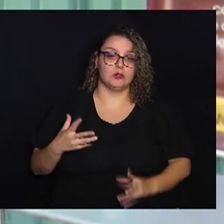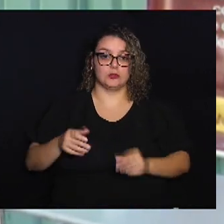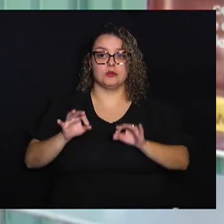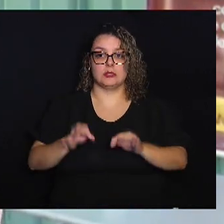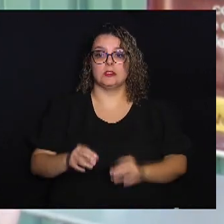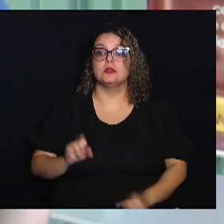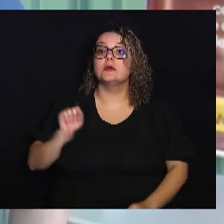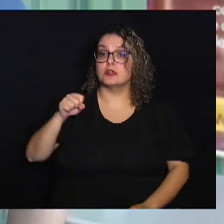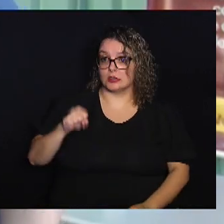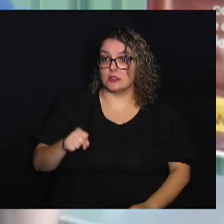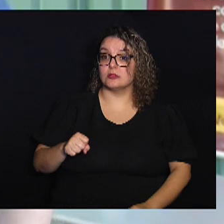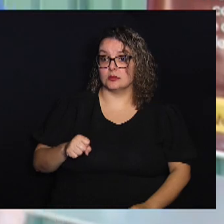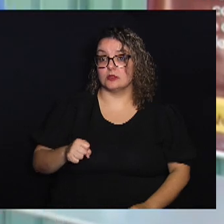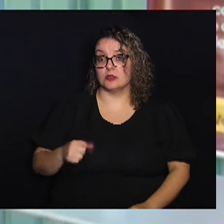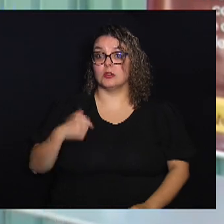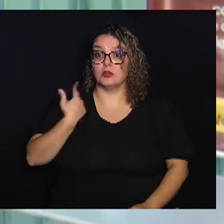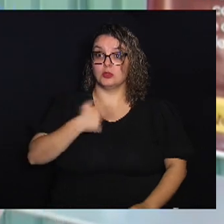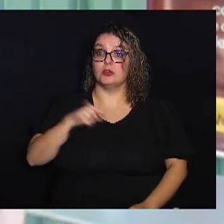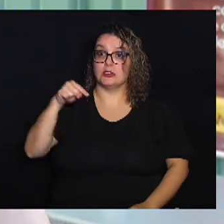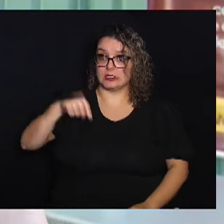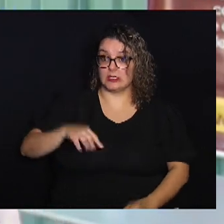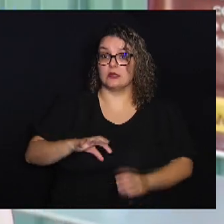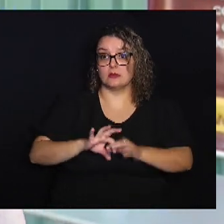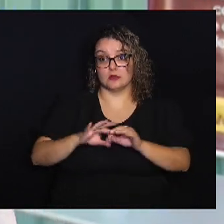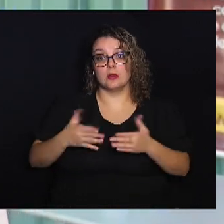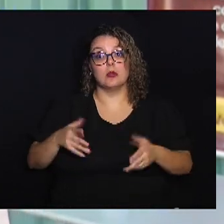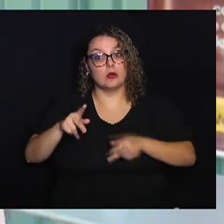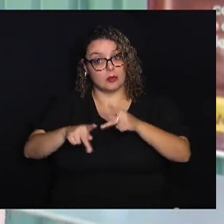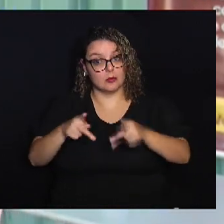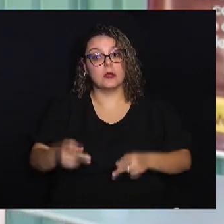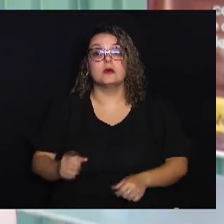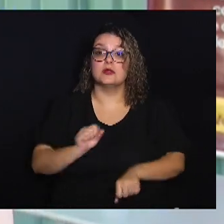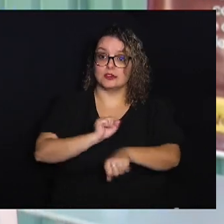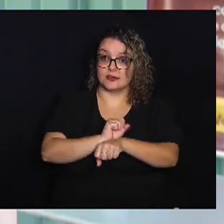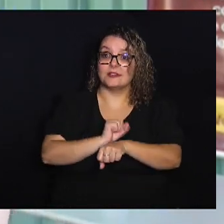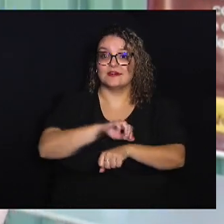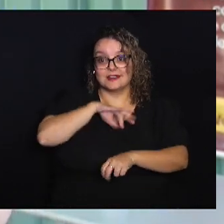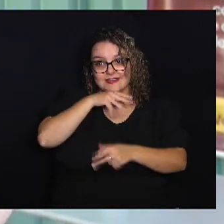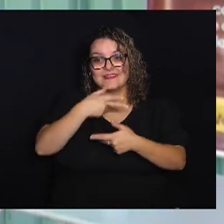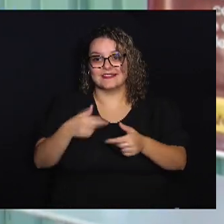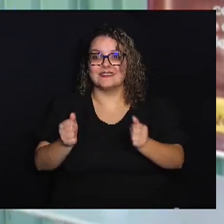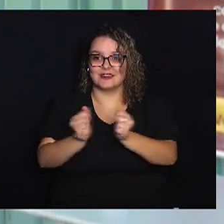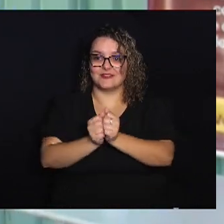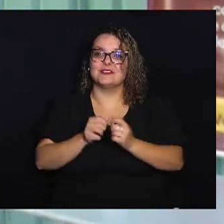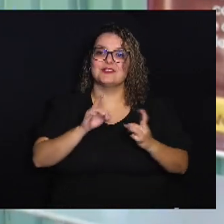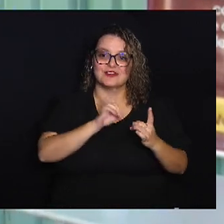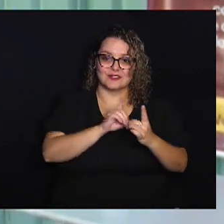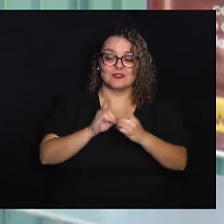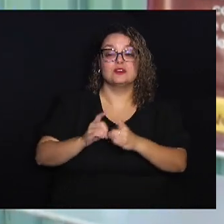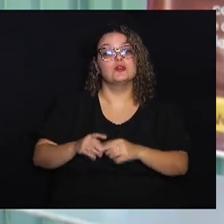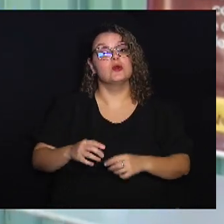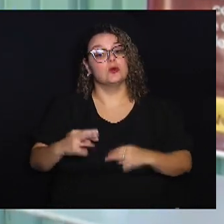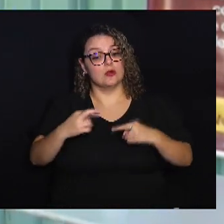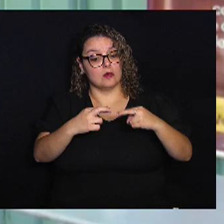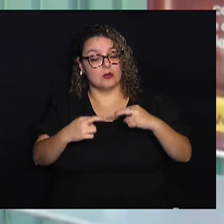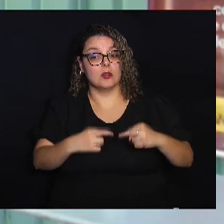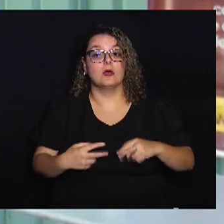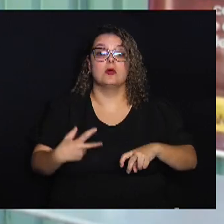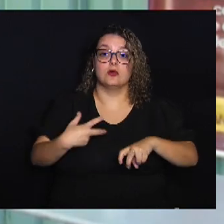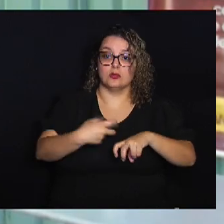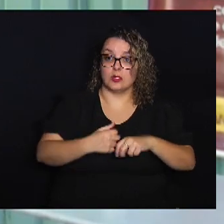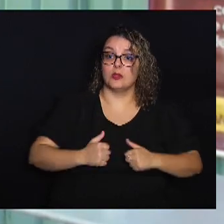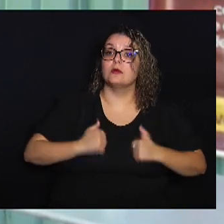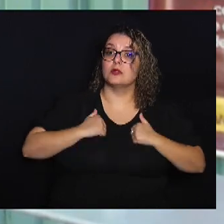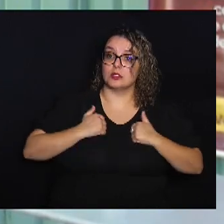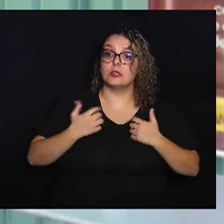vacinas. Isso, a gente está aqui disponível para a população e aguardar os seus animais também, atender, fazer a consulta, a imunização, né, através